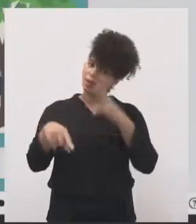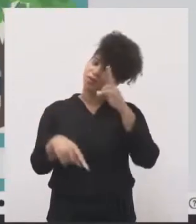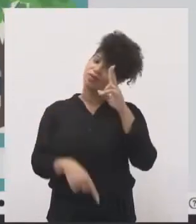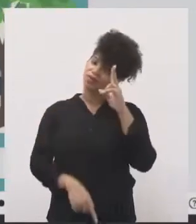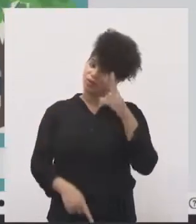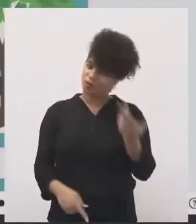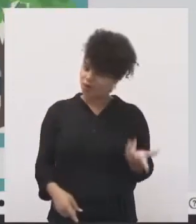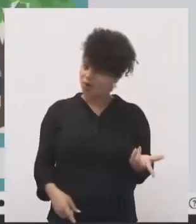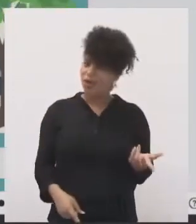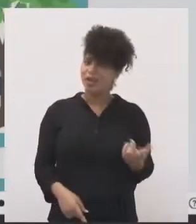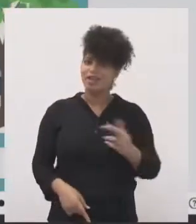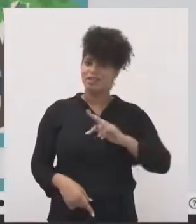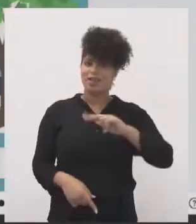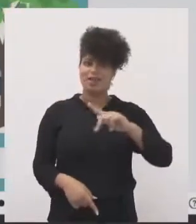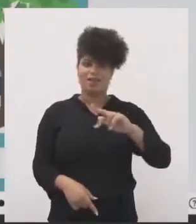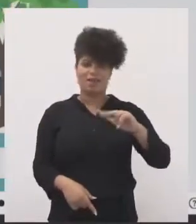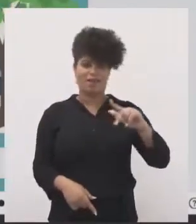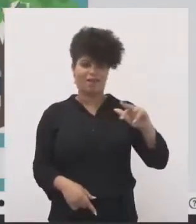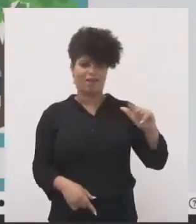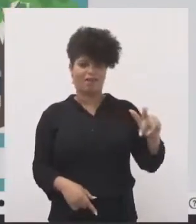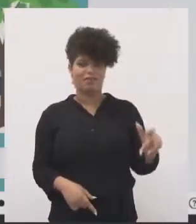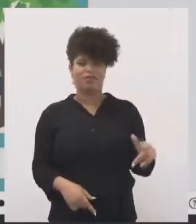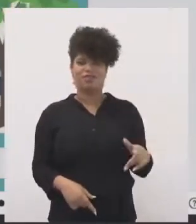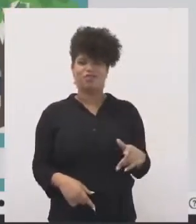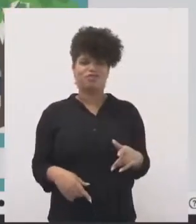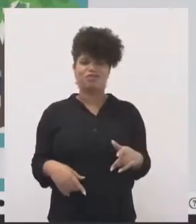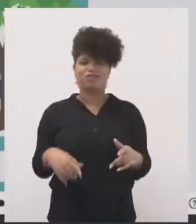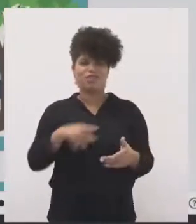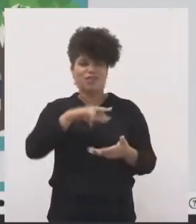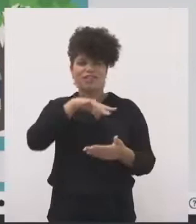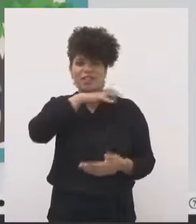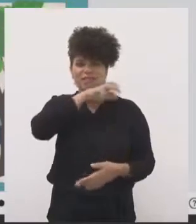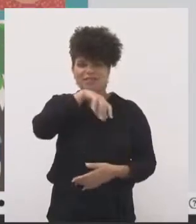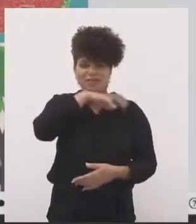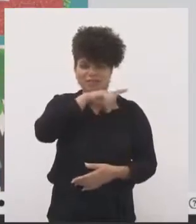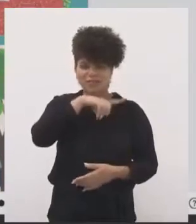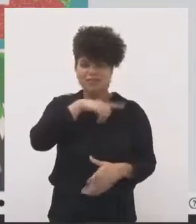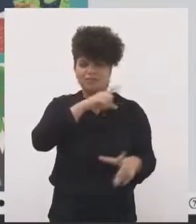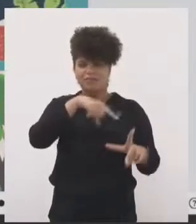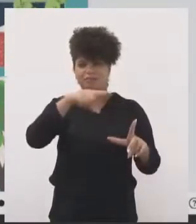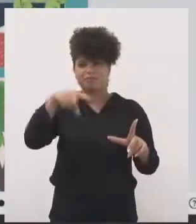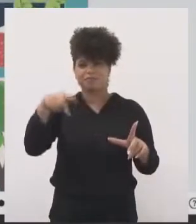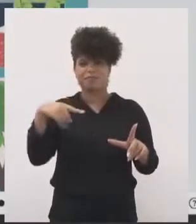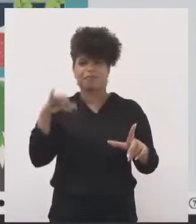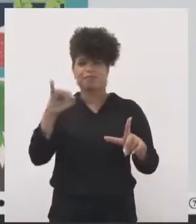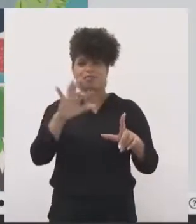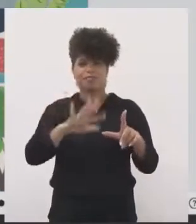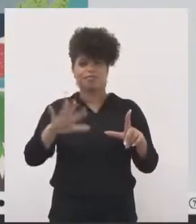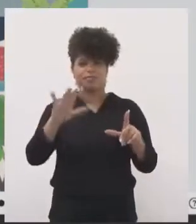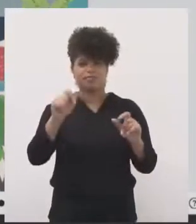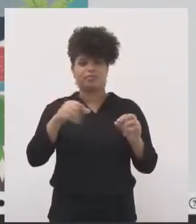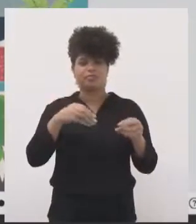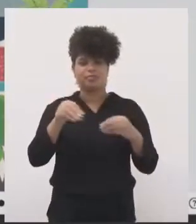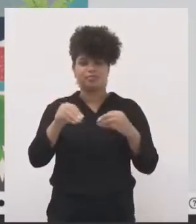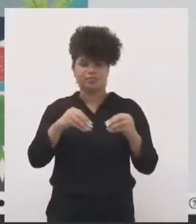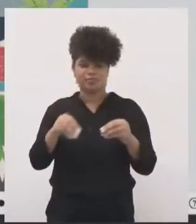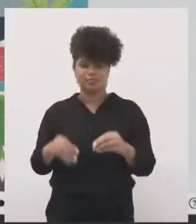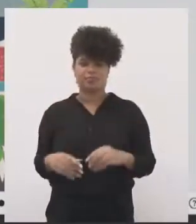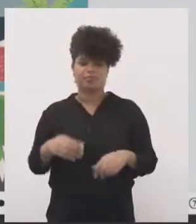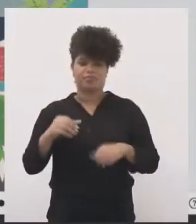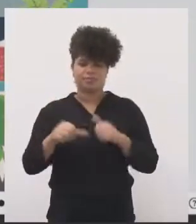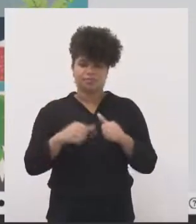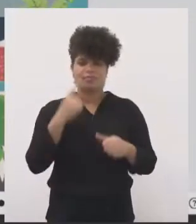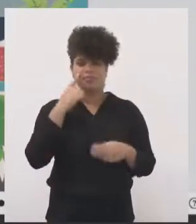uma biblioteca muito rica de bichinhos, de gráficos, de todos os tipos, então a gente tem essa flexibilidade. Ó, aqui eu já